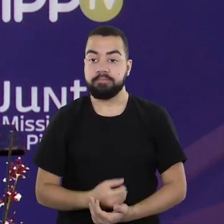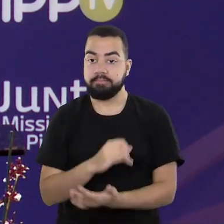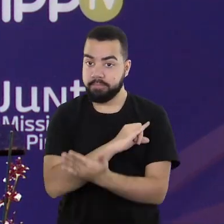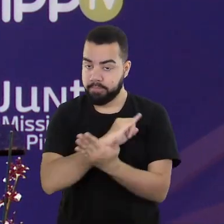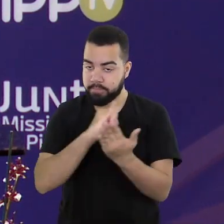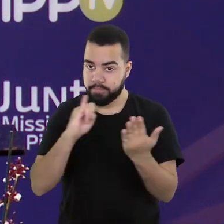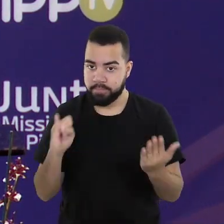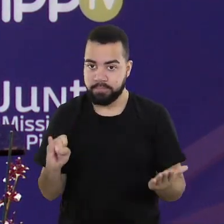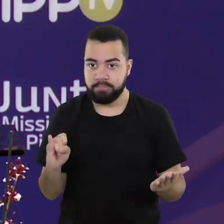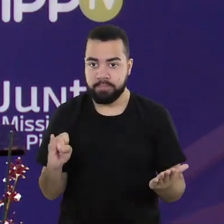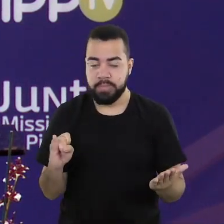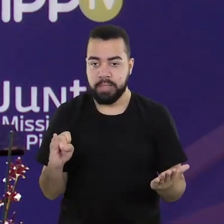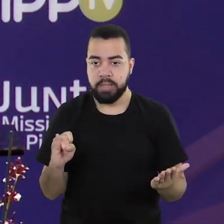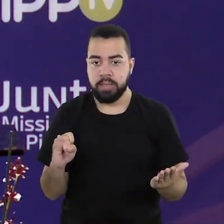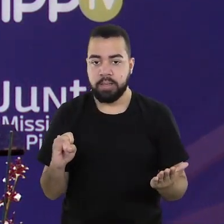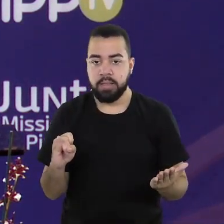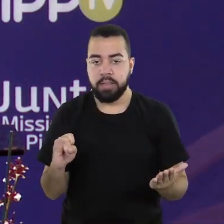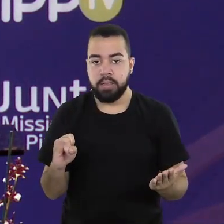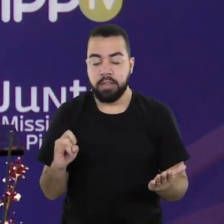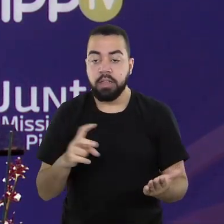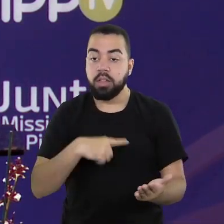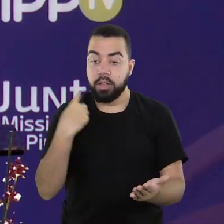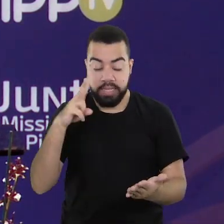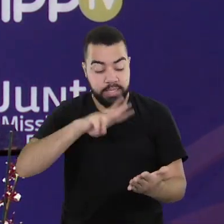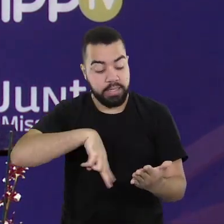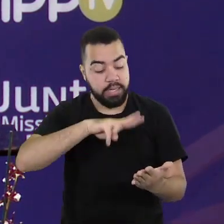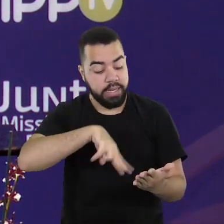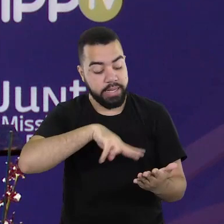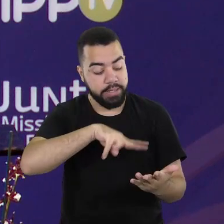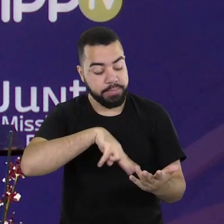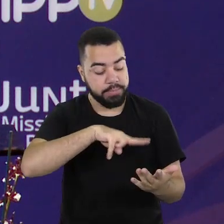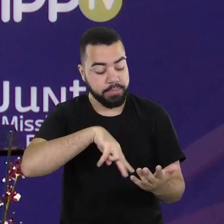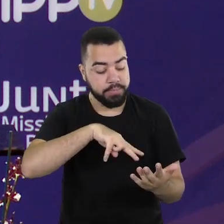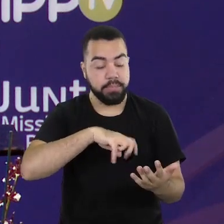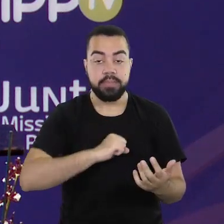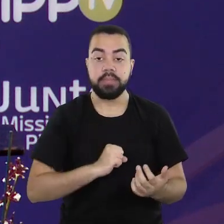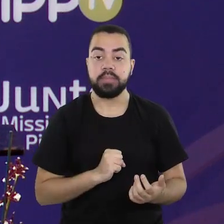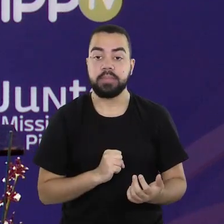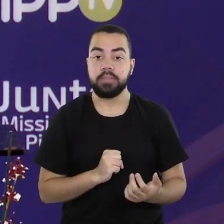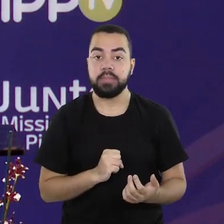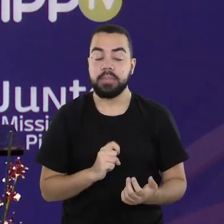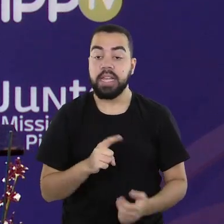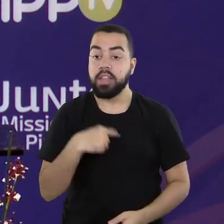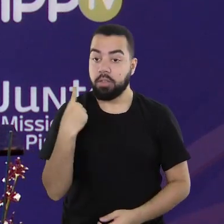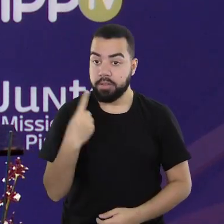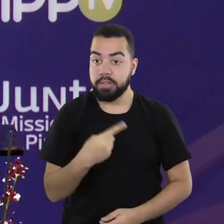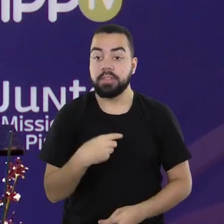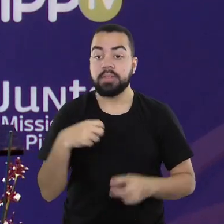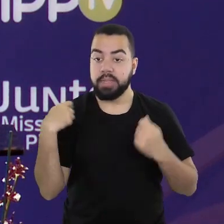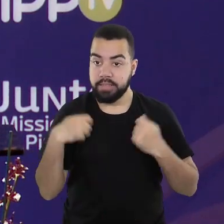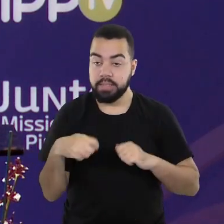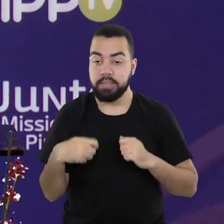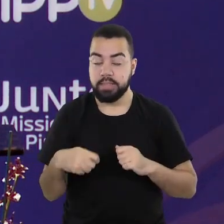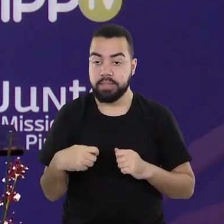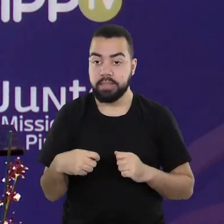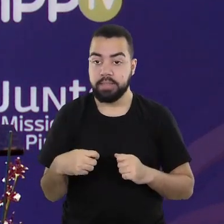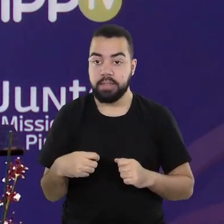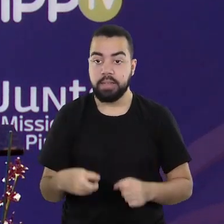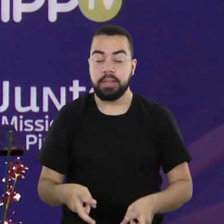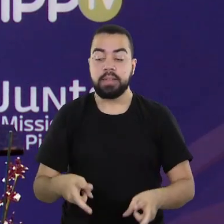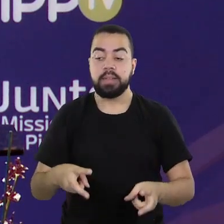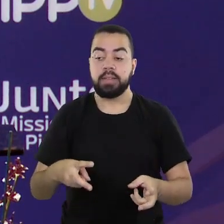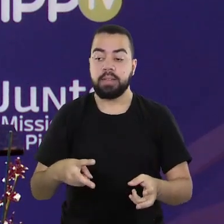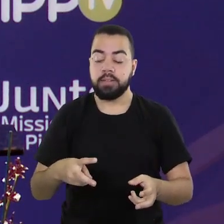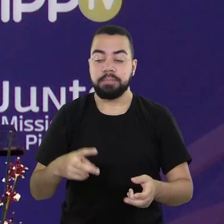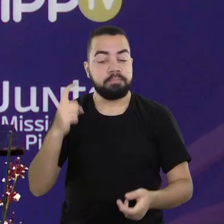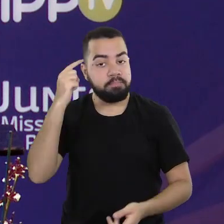eu me coloco aqui no lugar do samaritano. Primeiro, samaritano era um bicho que não prestava, porque ele era um